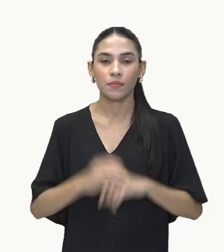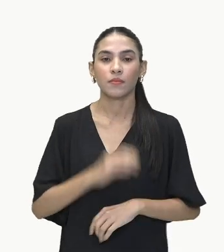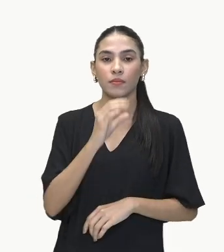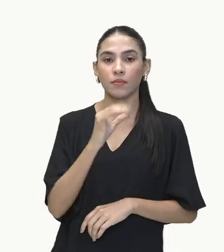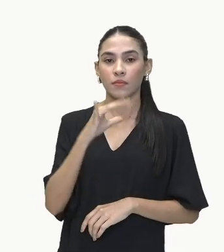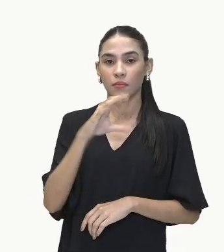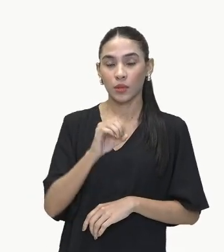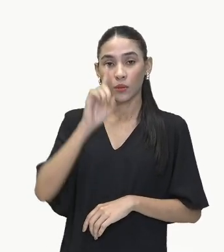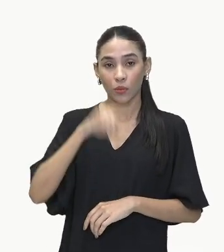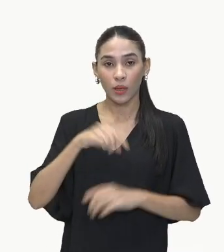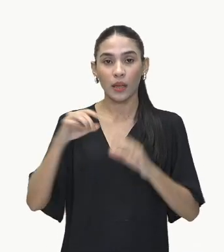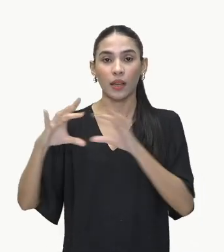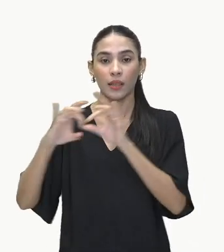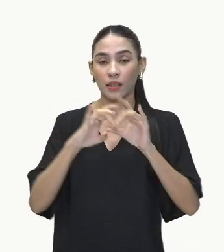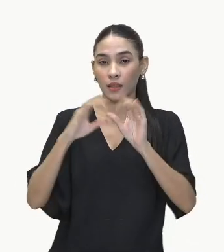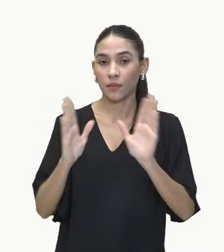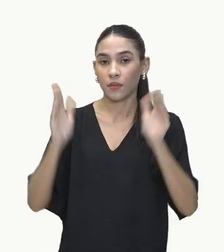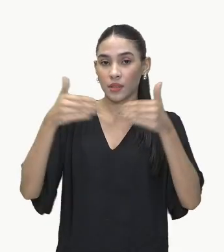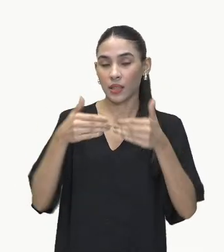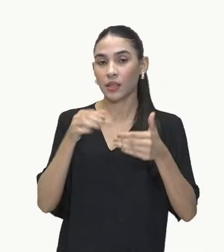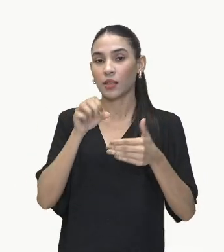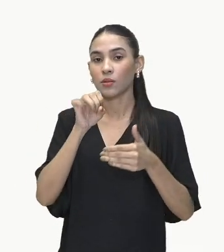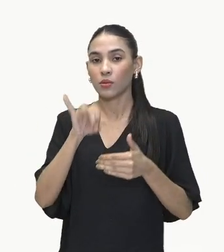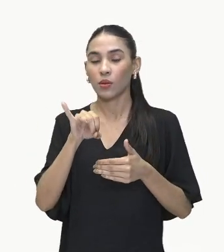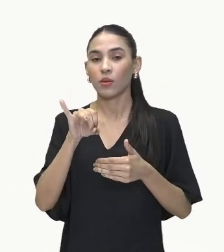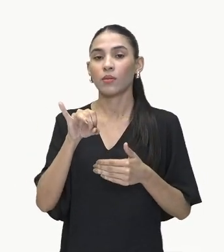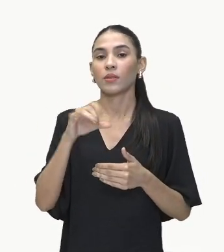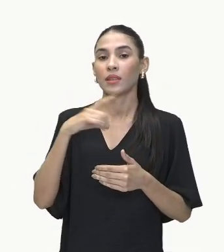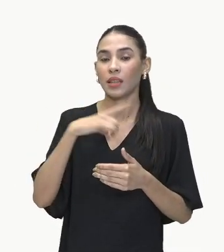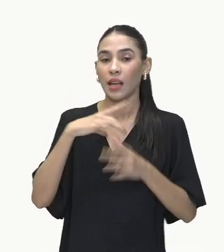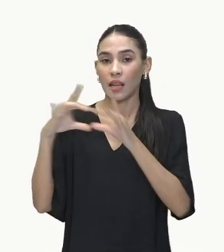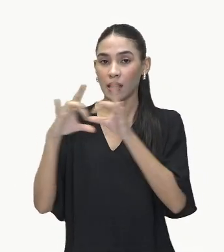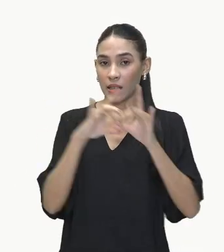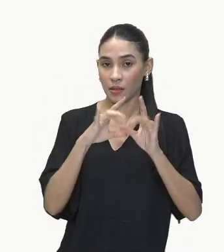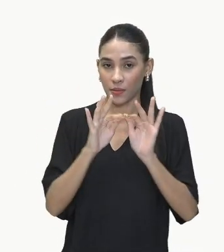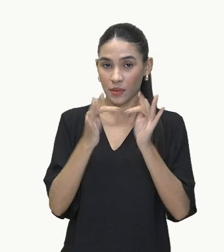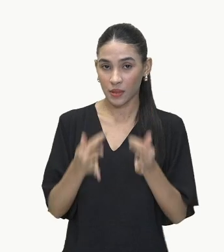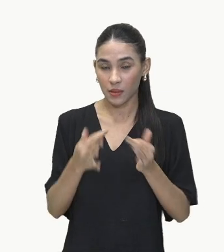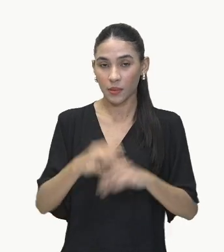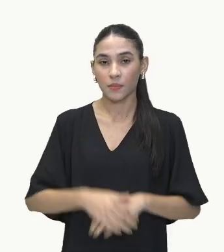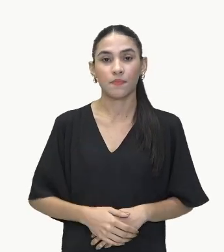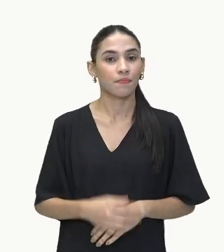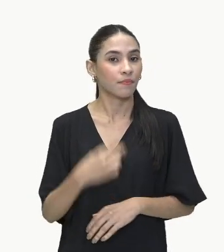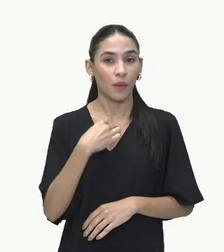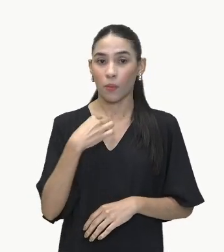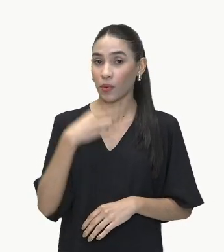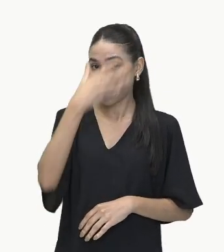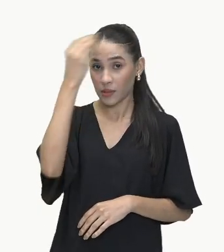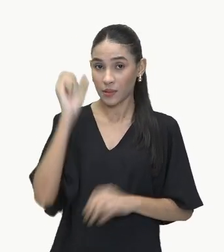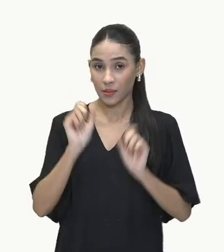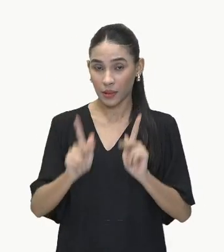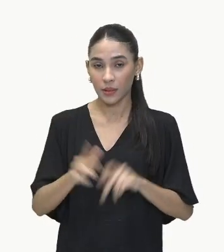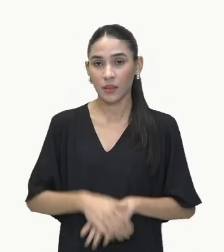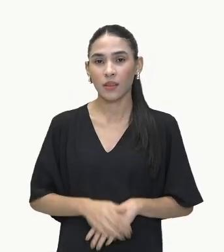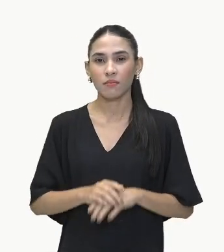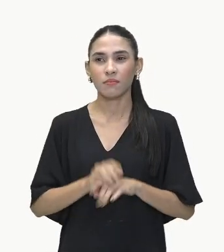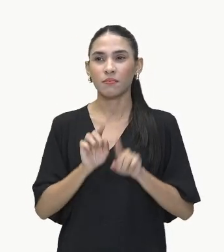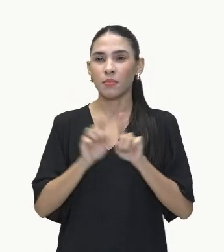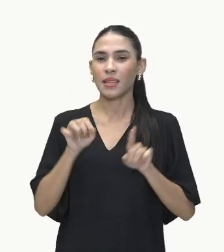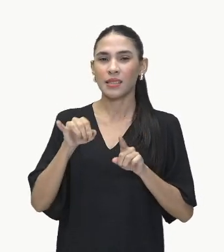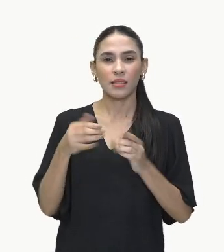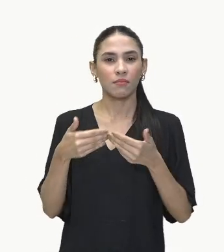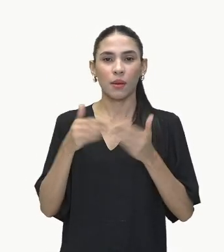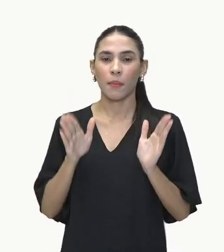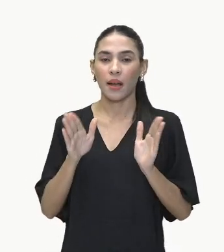uma cadeia fechada que só tem ligação simples. Não podem esquecer. Ah, mas se a cadeia for aberta,